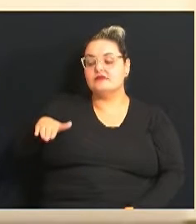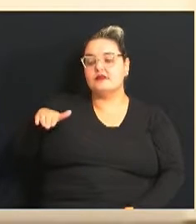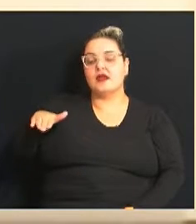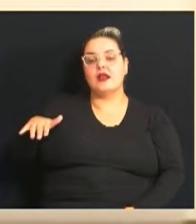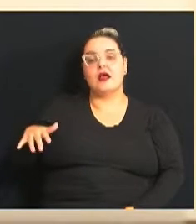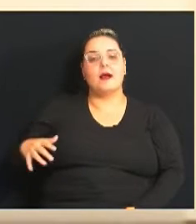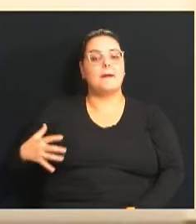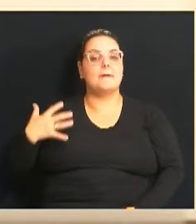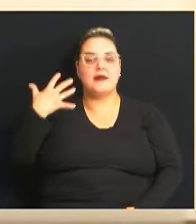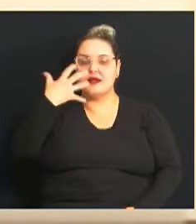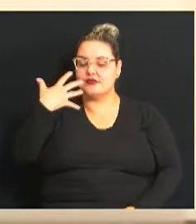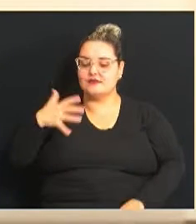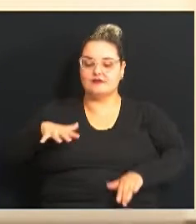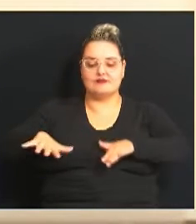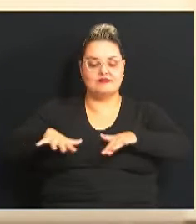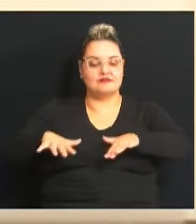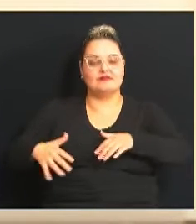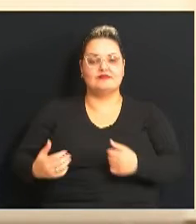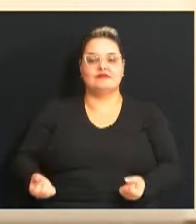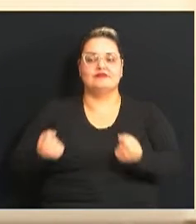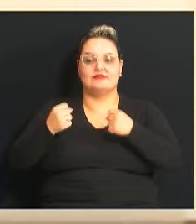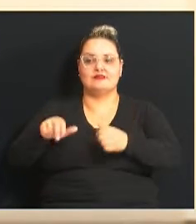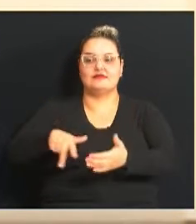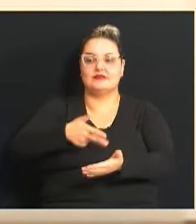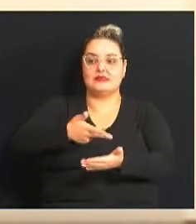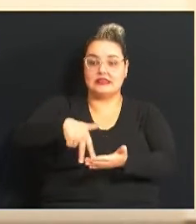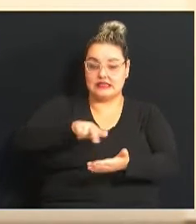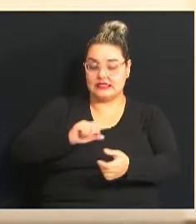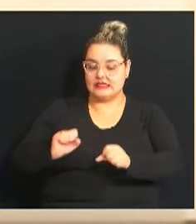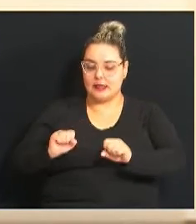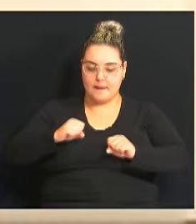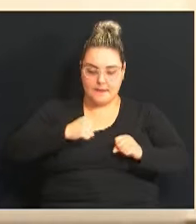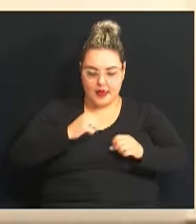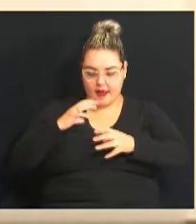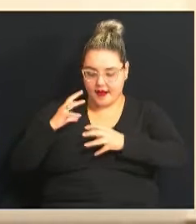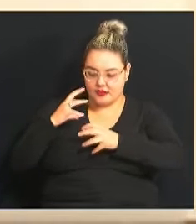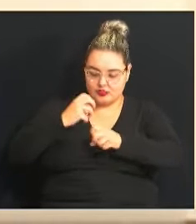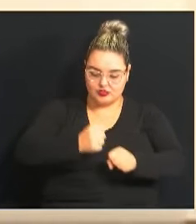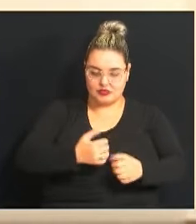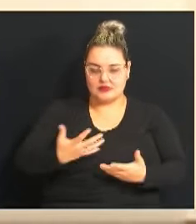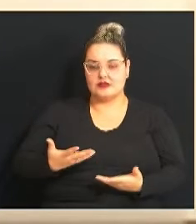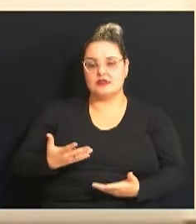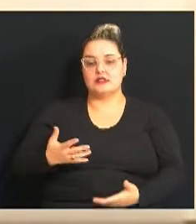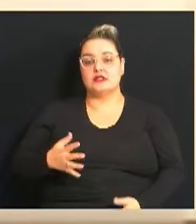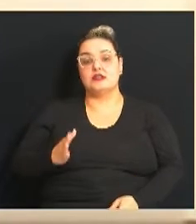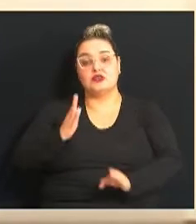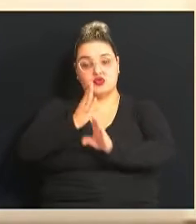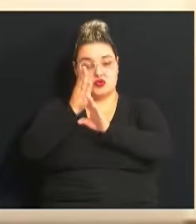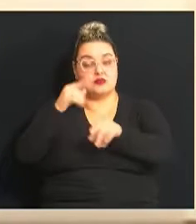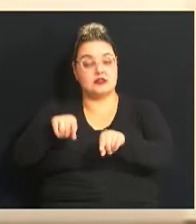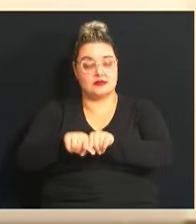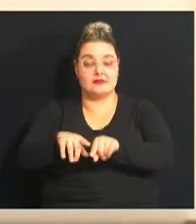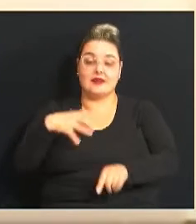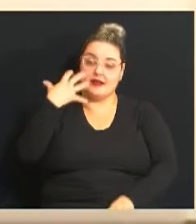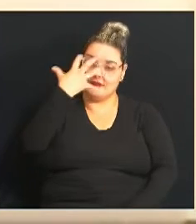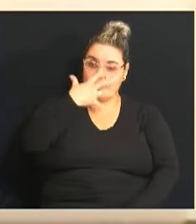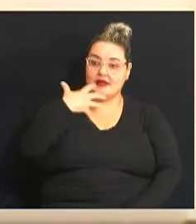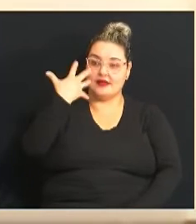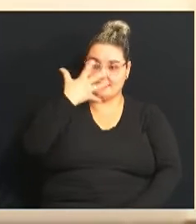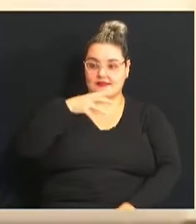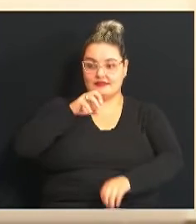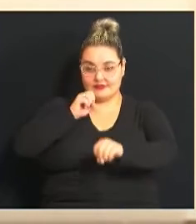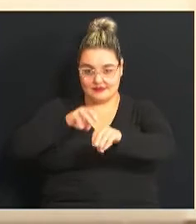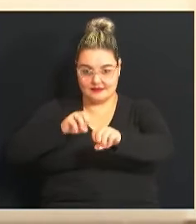movimento, exercício, dança e lutas. Posteriormente, descobrindo também a paixão pelo